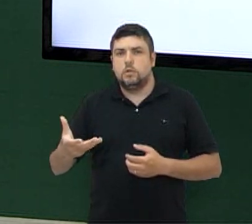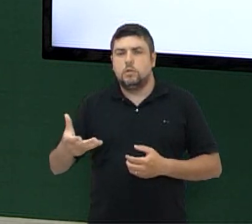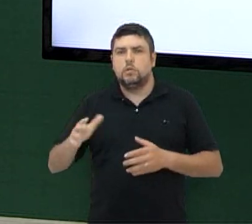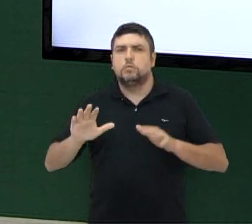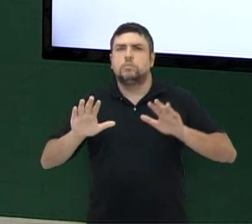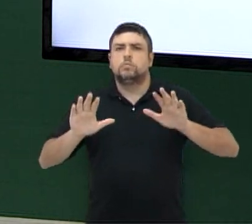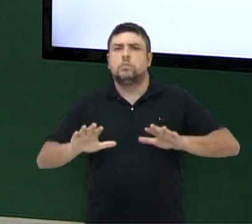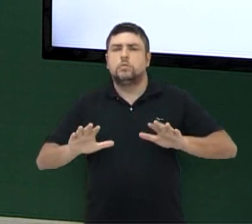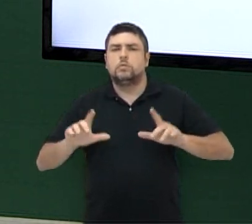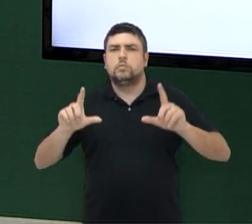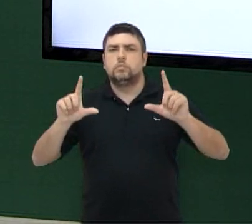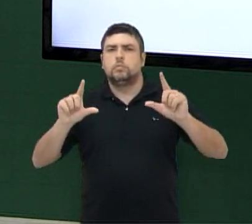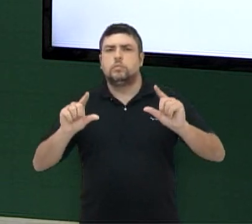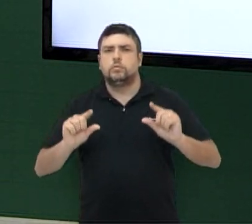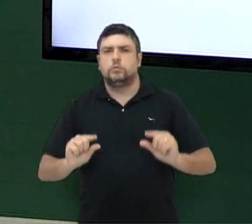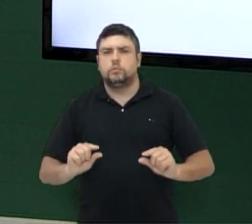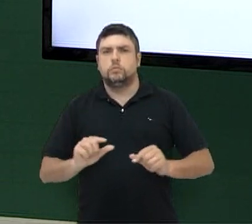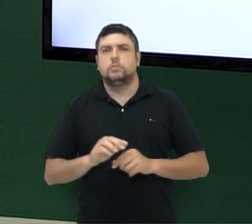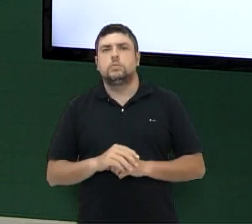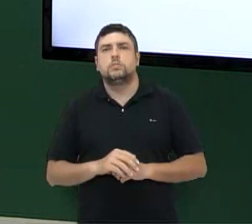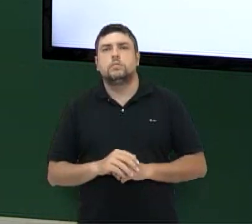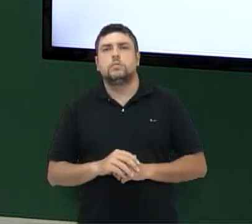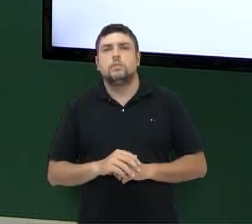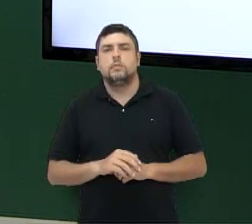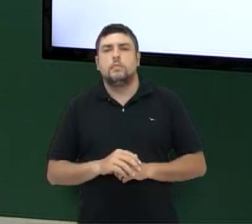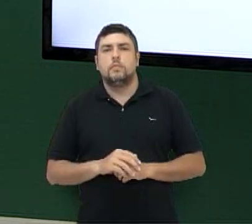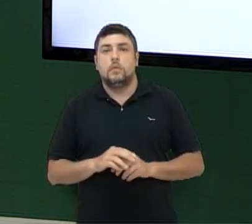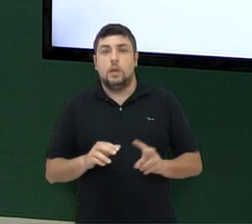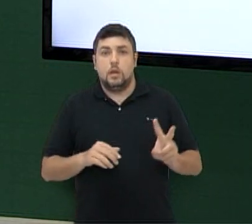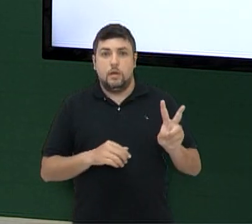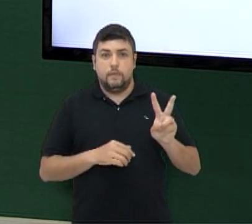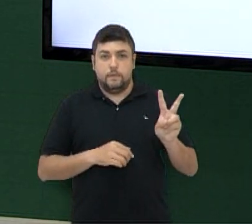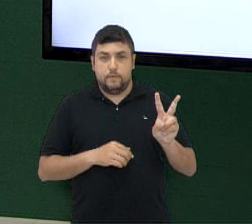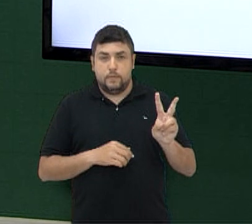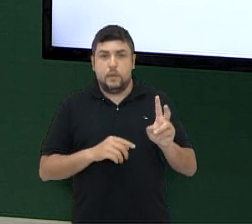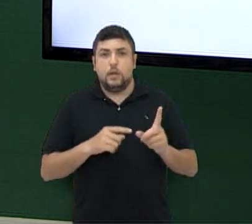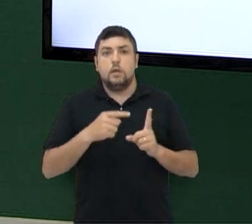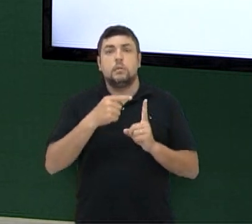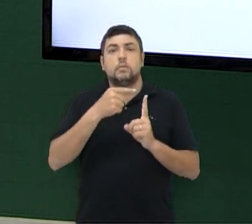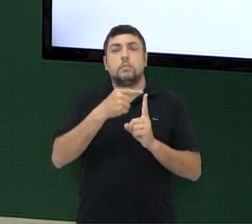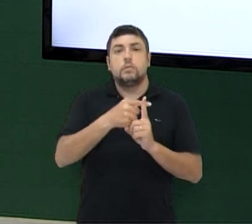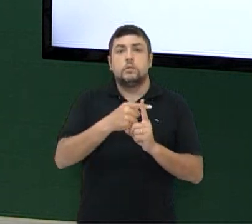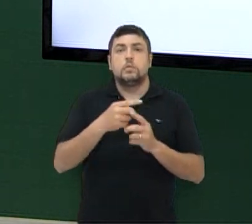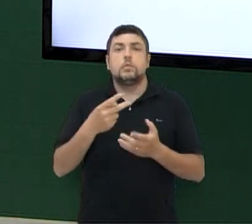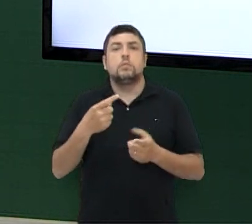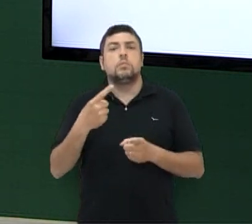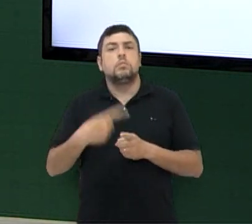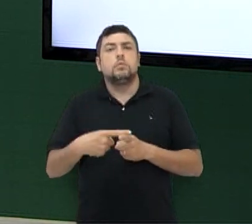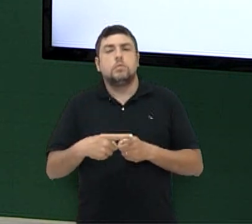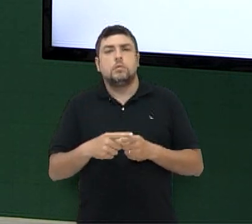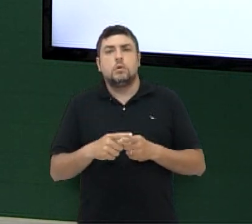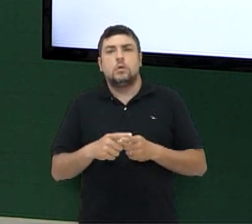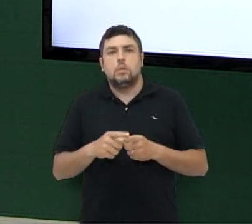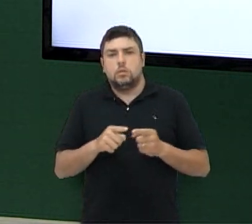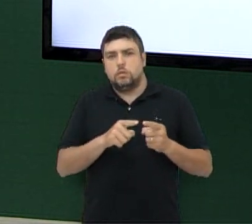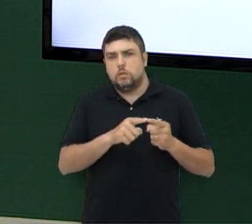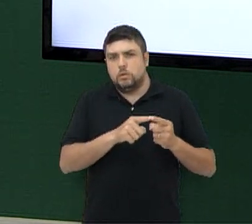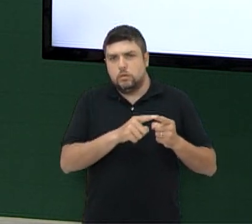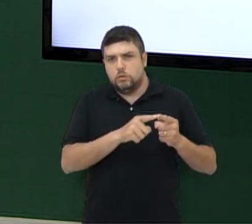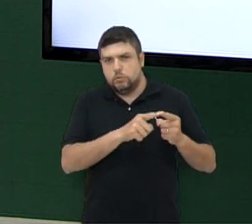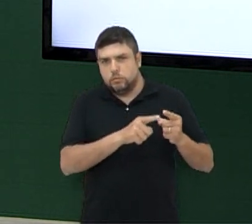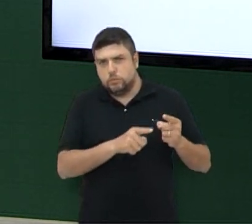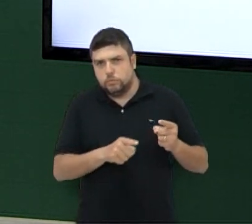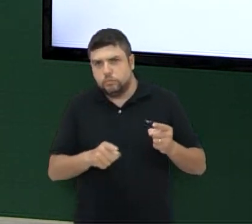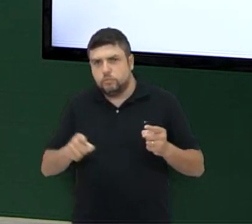seguinte. Primeiro, a sua velocidade ela é positiva, certo? Por causa que ela está a favor do eixo, certo? E a